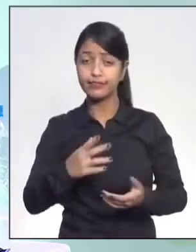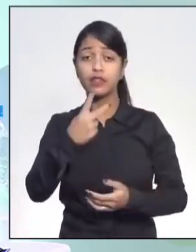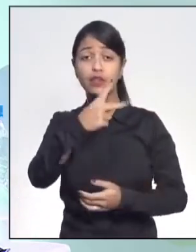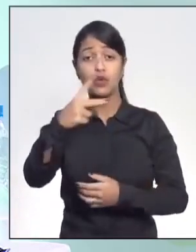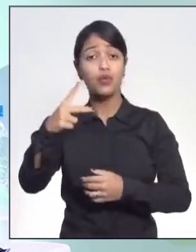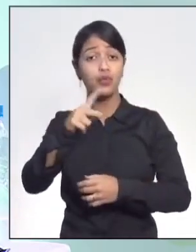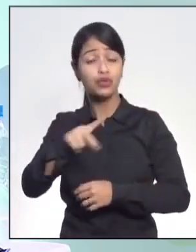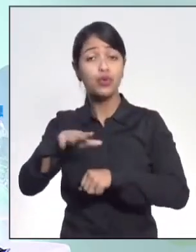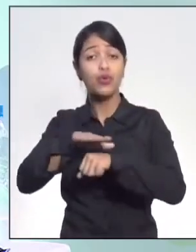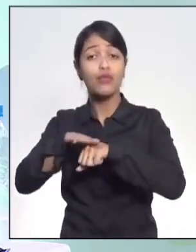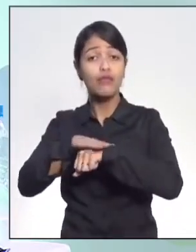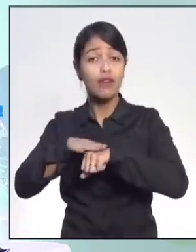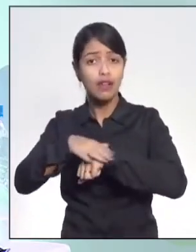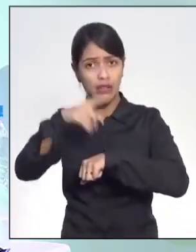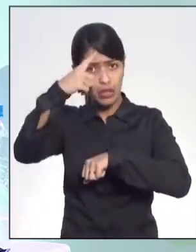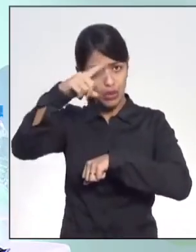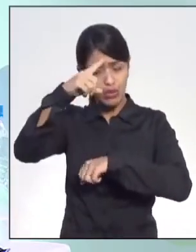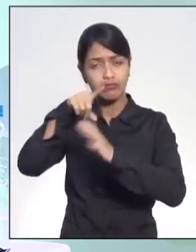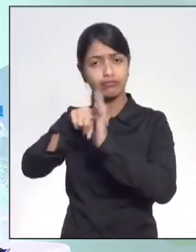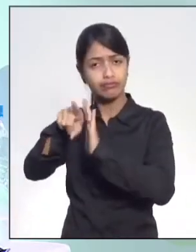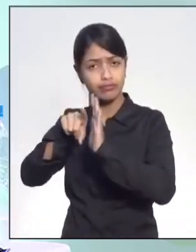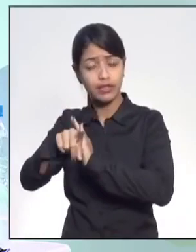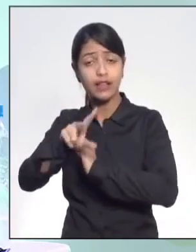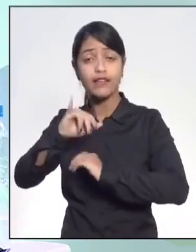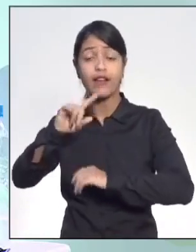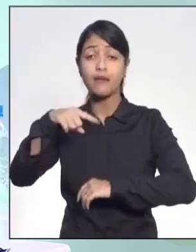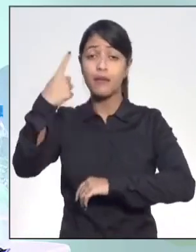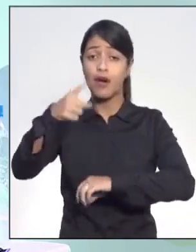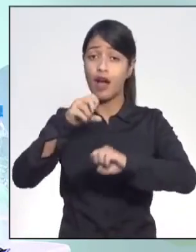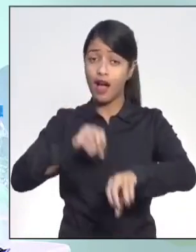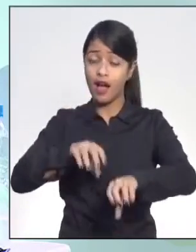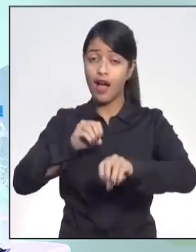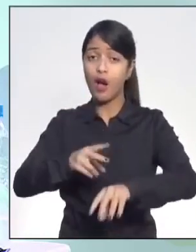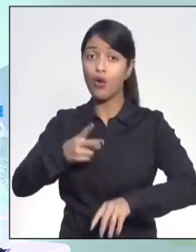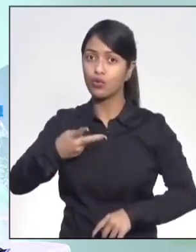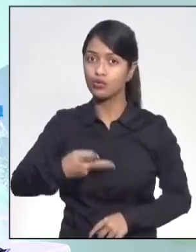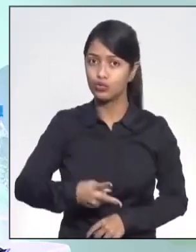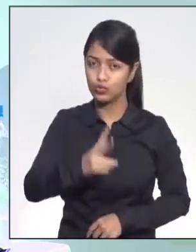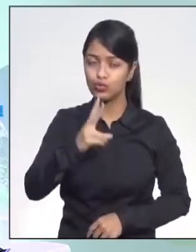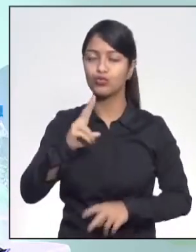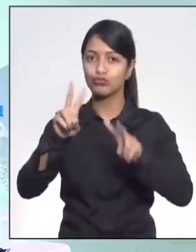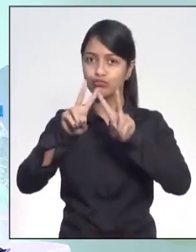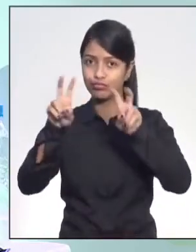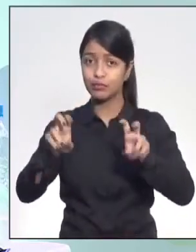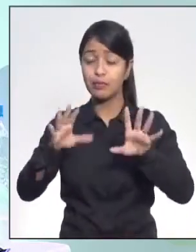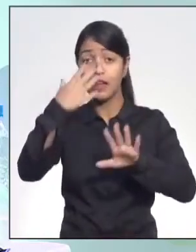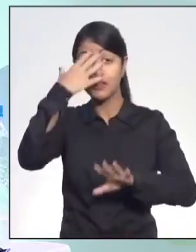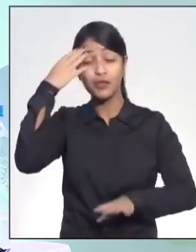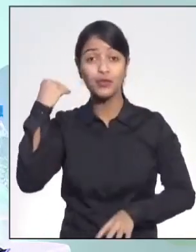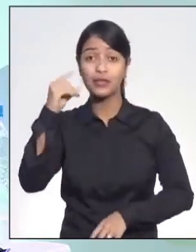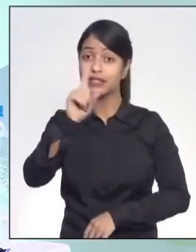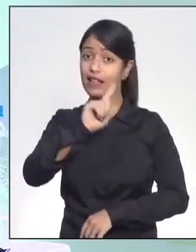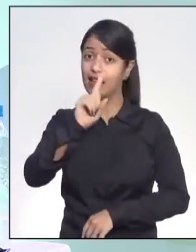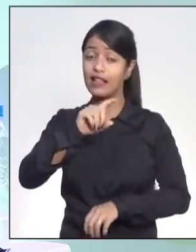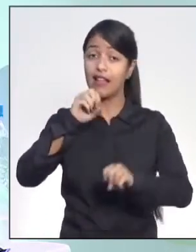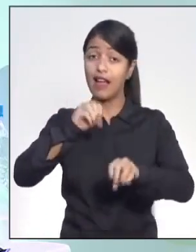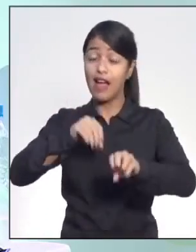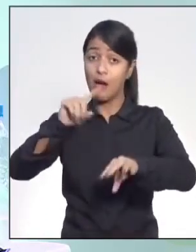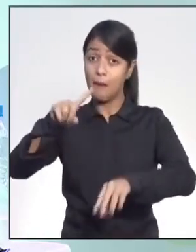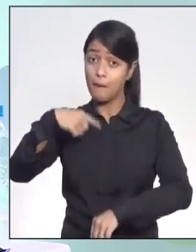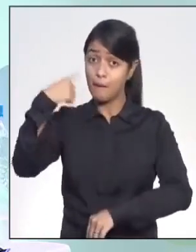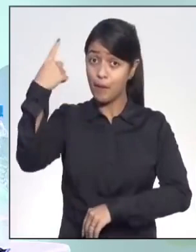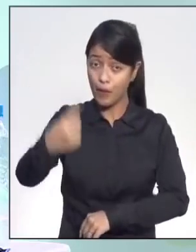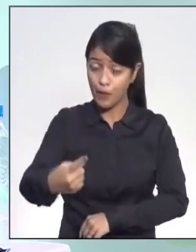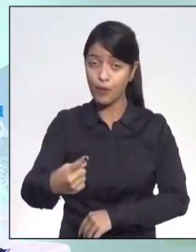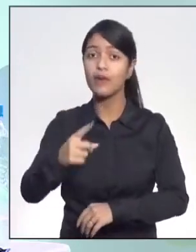tirem dúvidas acerca disso. Continuaremos o assunto na próxima aula. Não esqueçam de já começar na próxima aula respondendo a nossa pergunta, que a